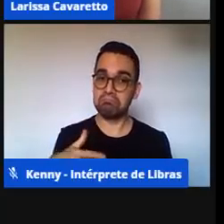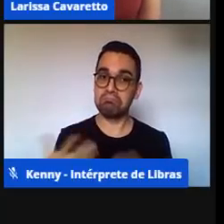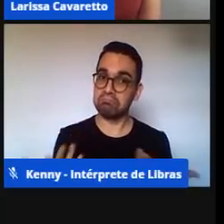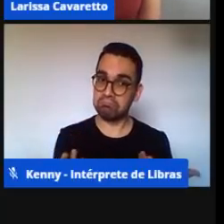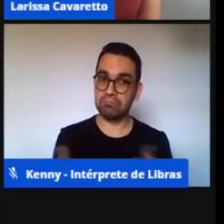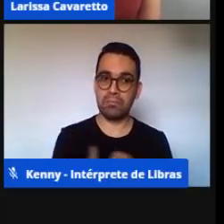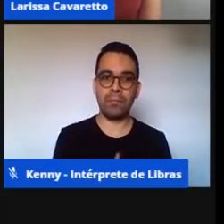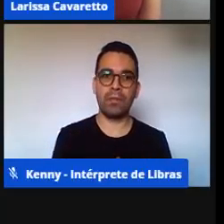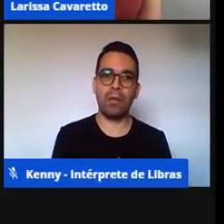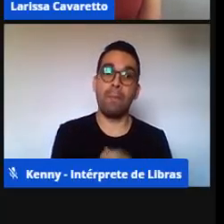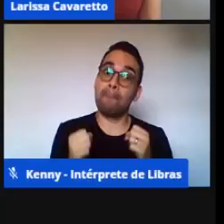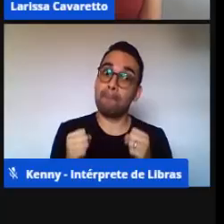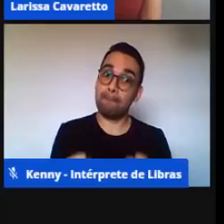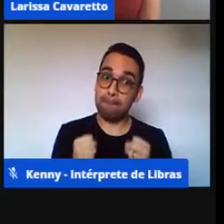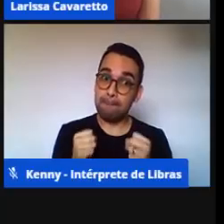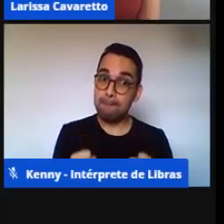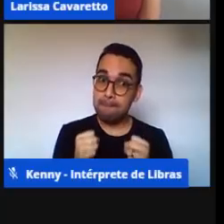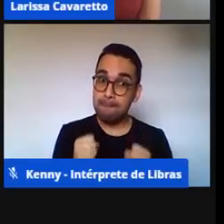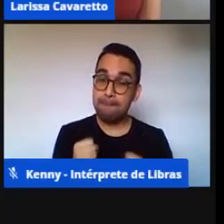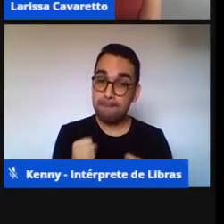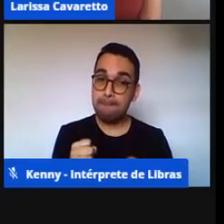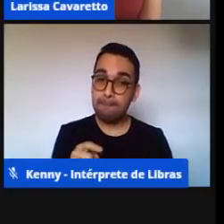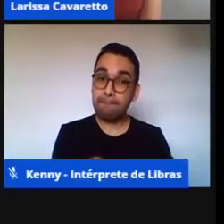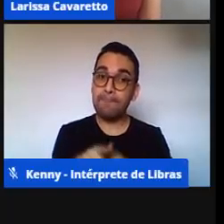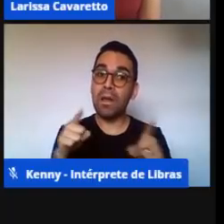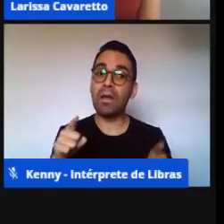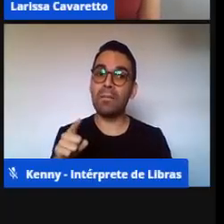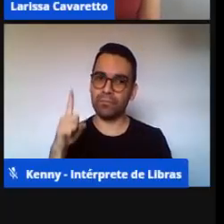é impossível, mas é muito raro.